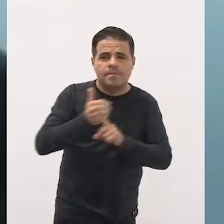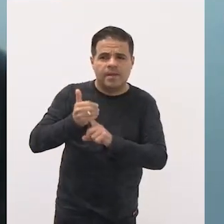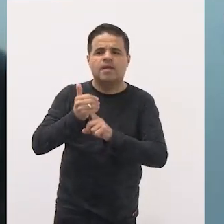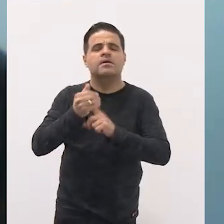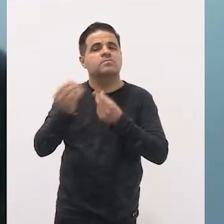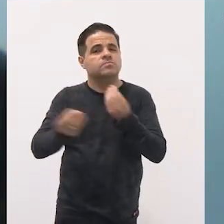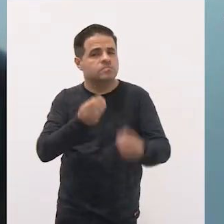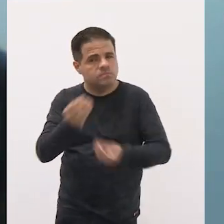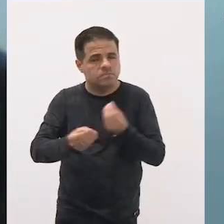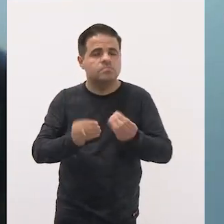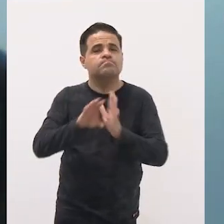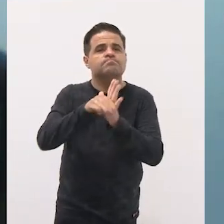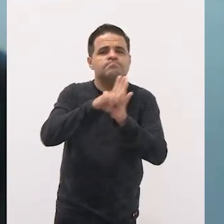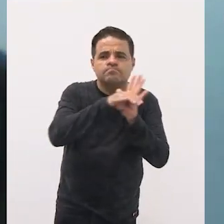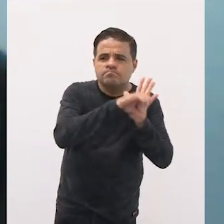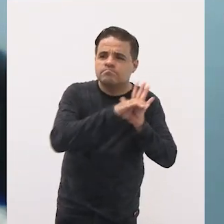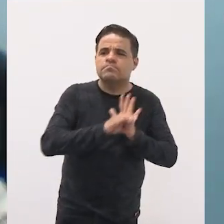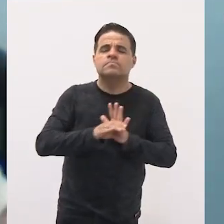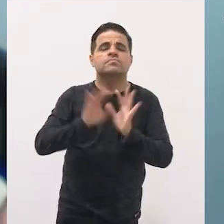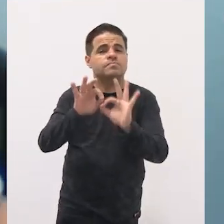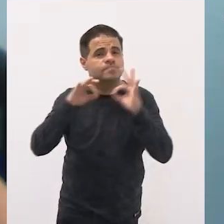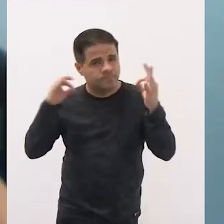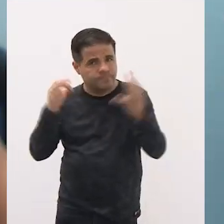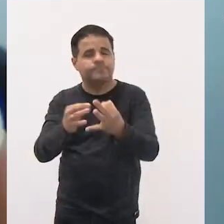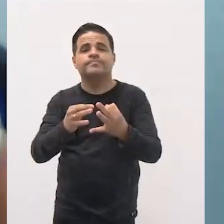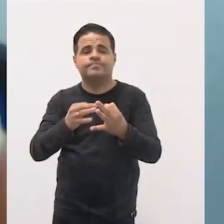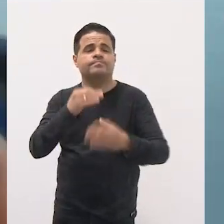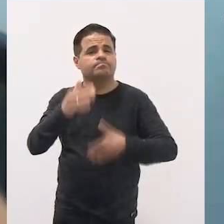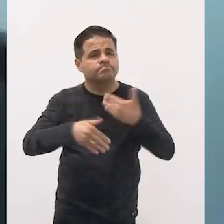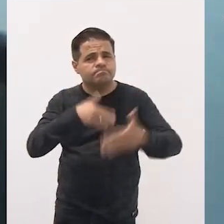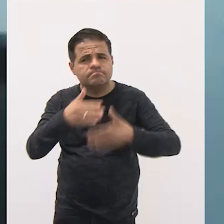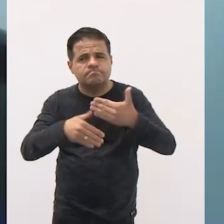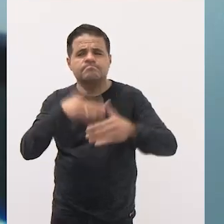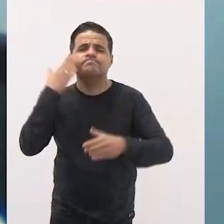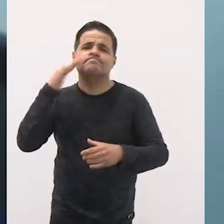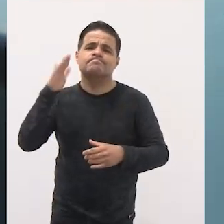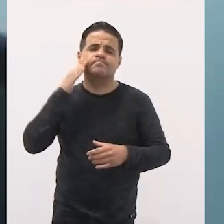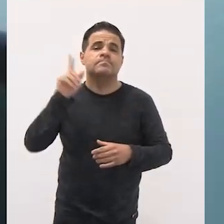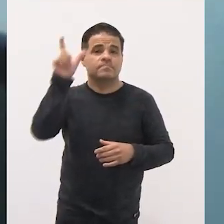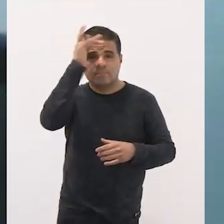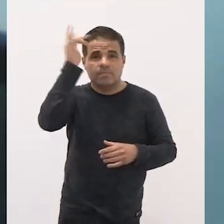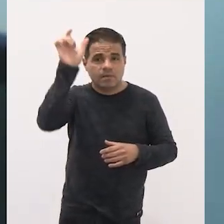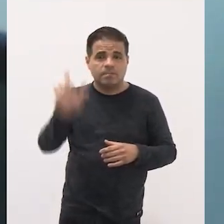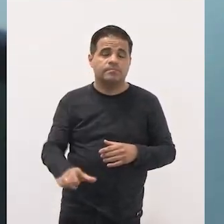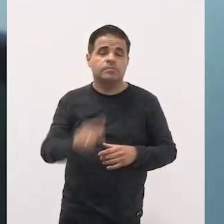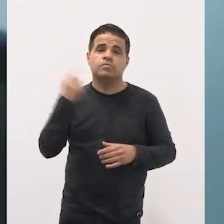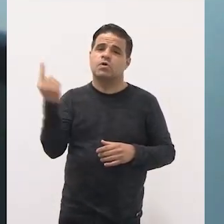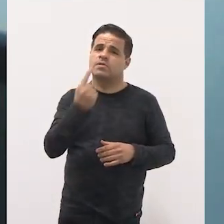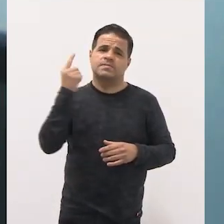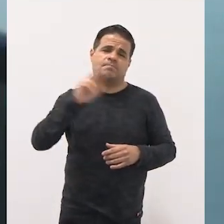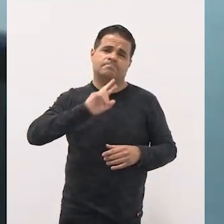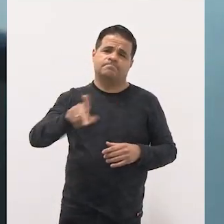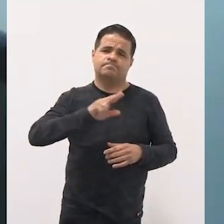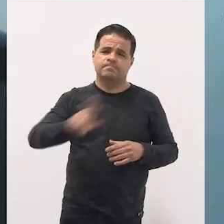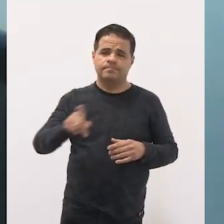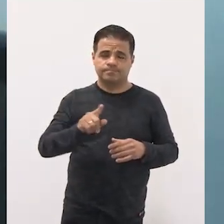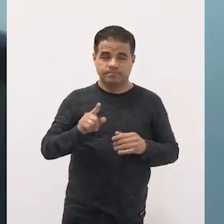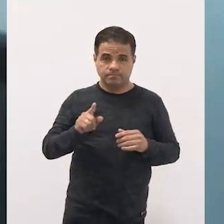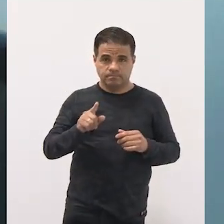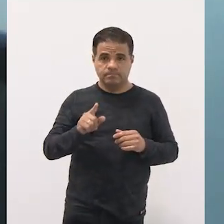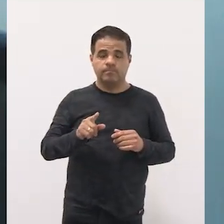é que esse conceito de família, né? Entender que essa pessoa não está sozinha, e